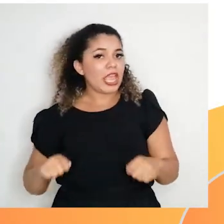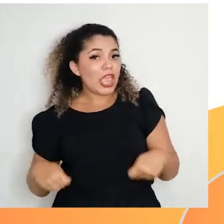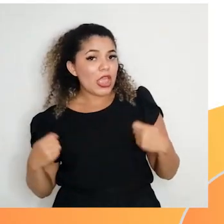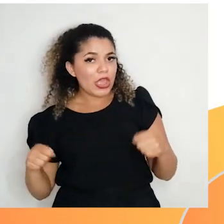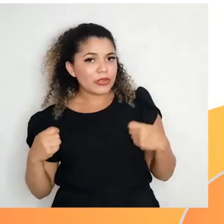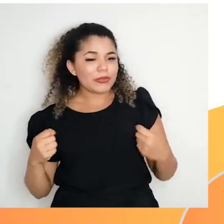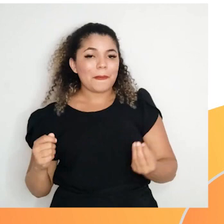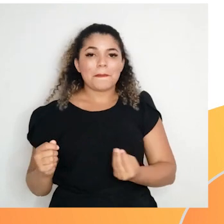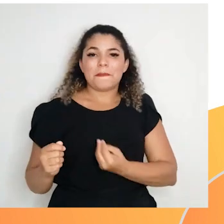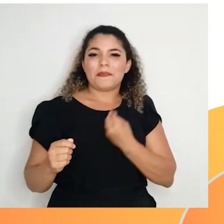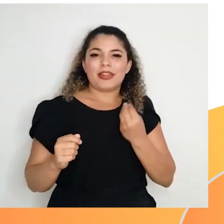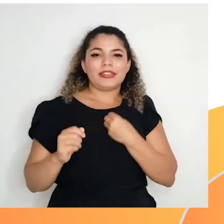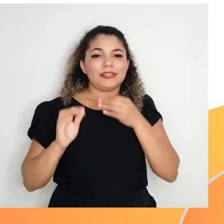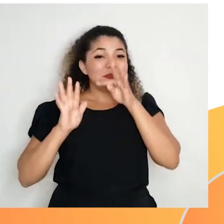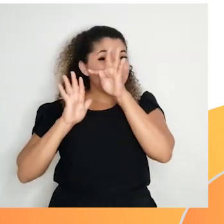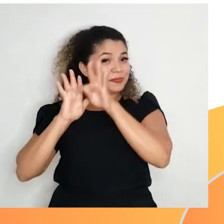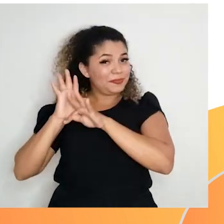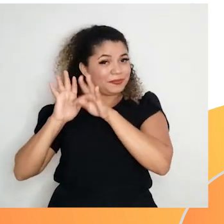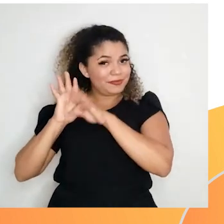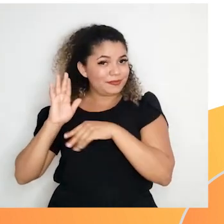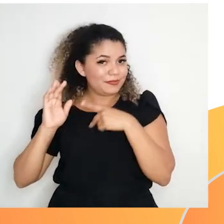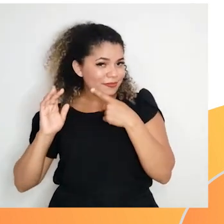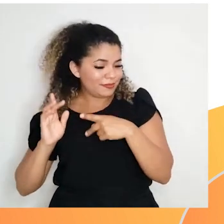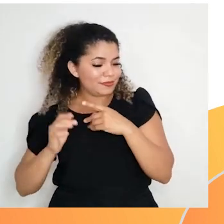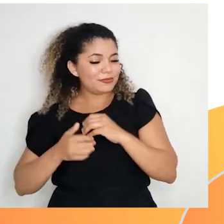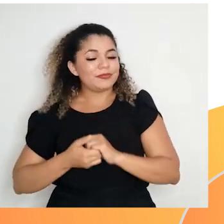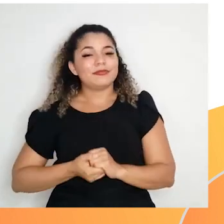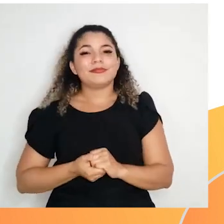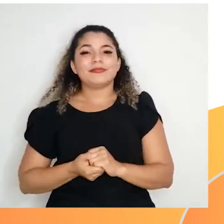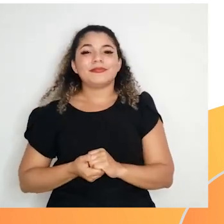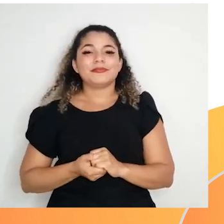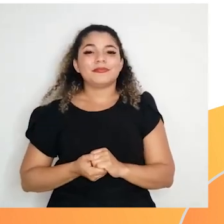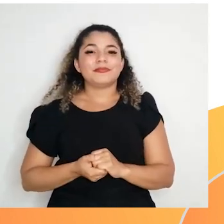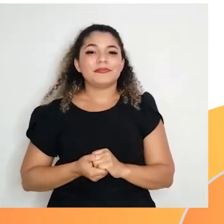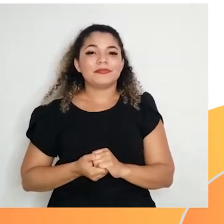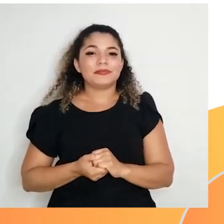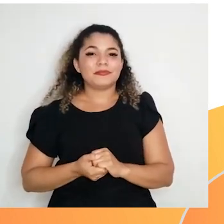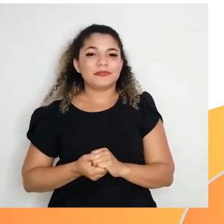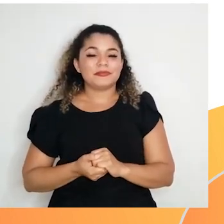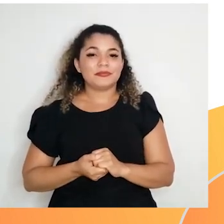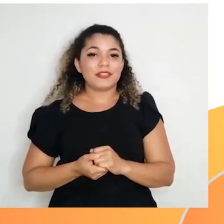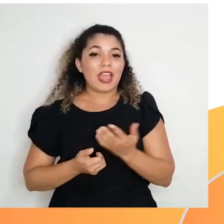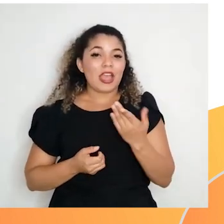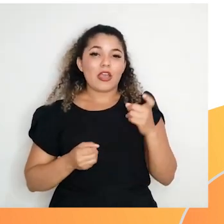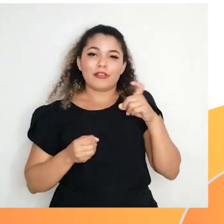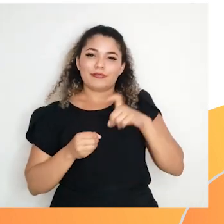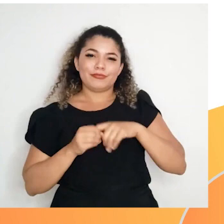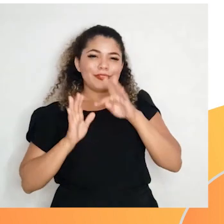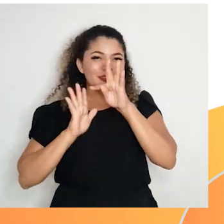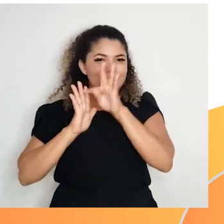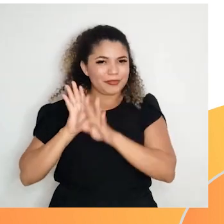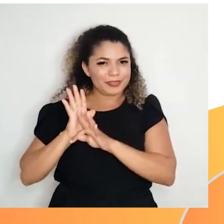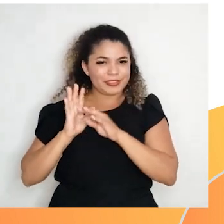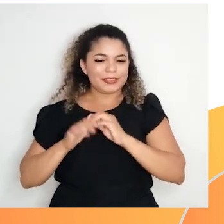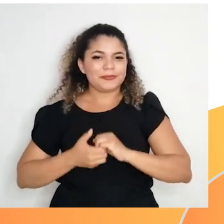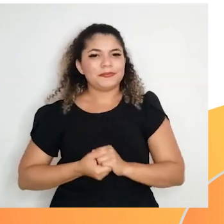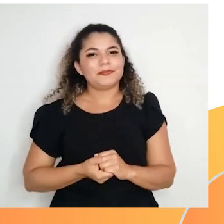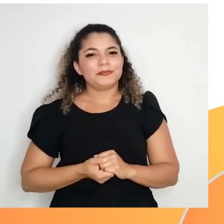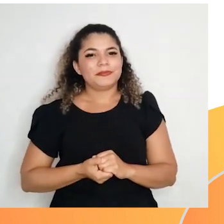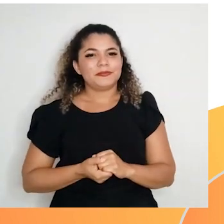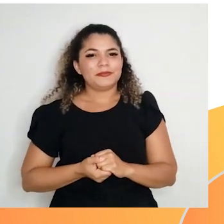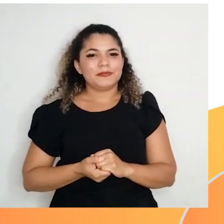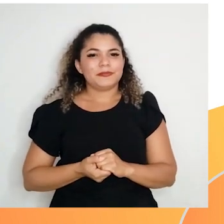econômica, presentes no texto de Manuel de Barros. Vamos voltar ao texto?